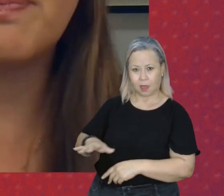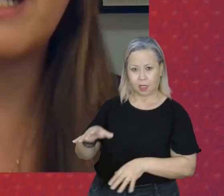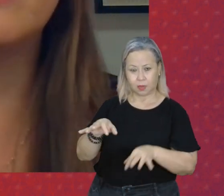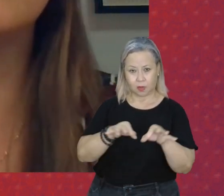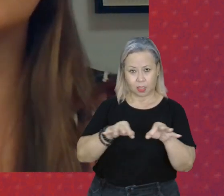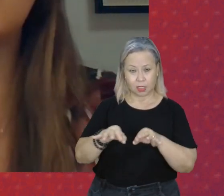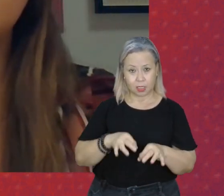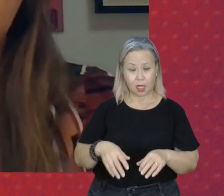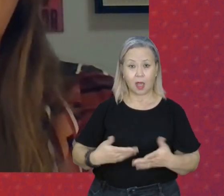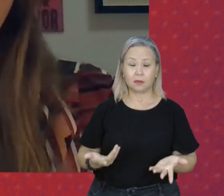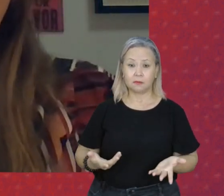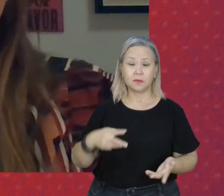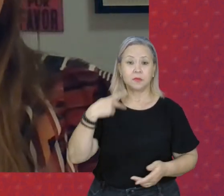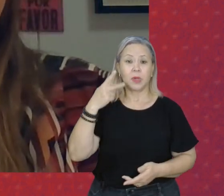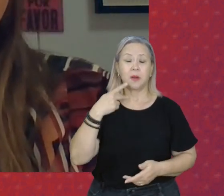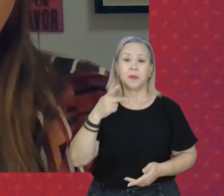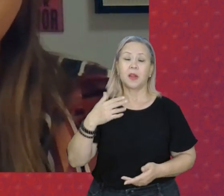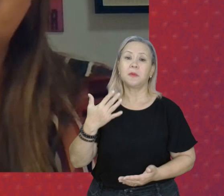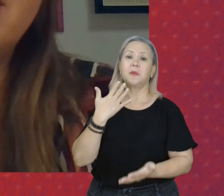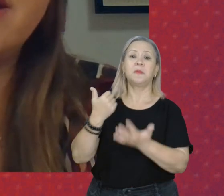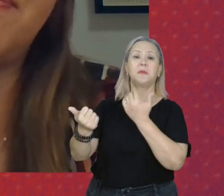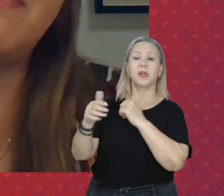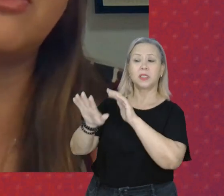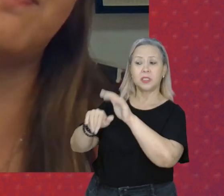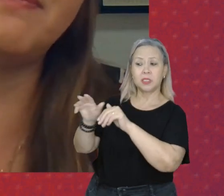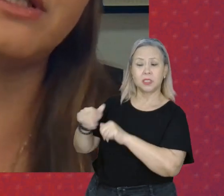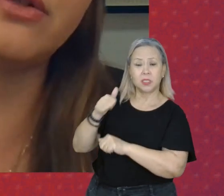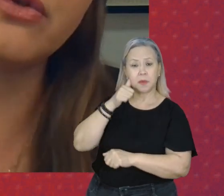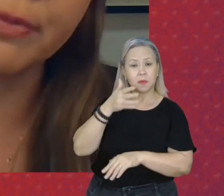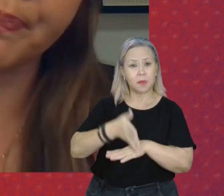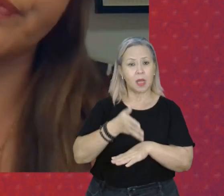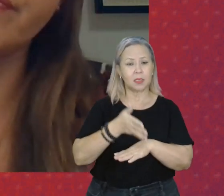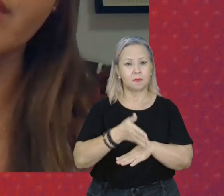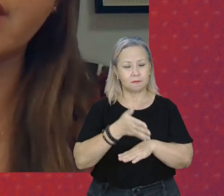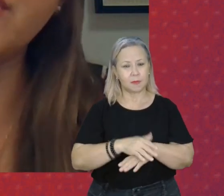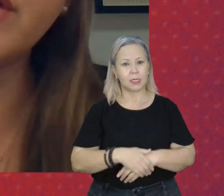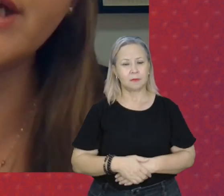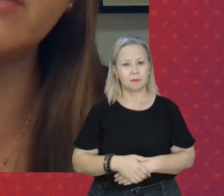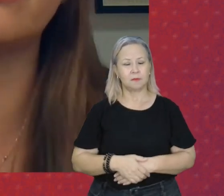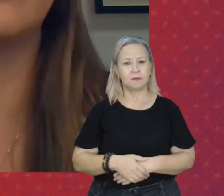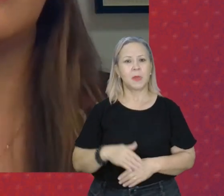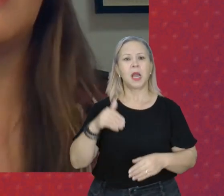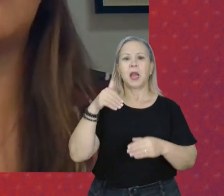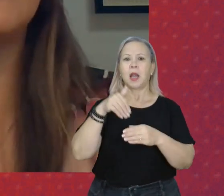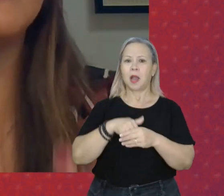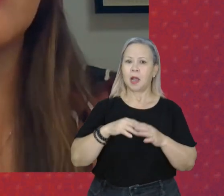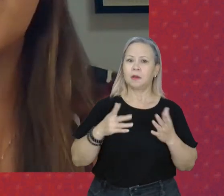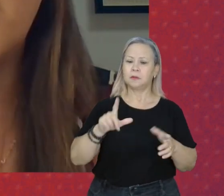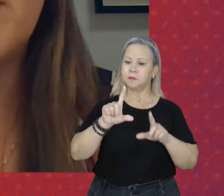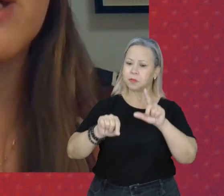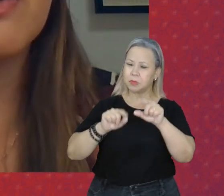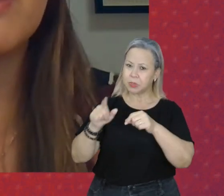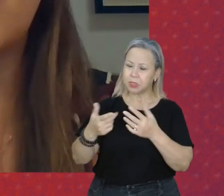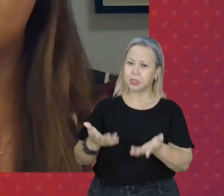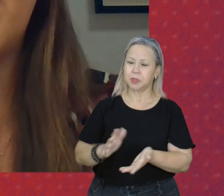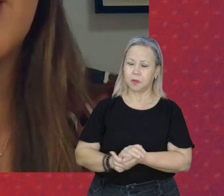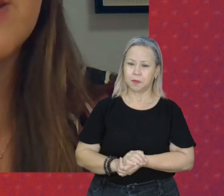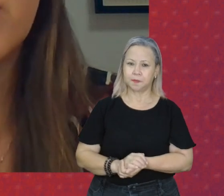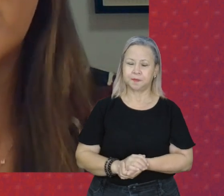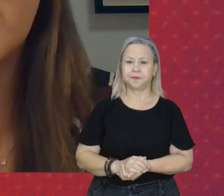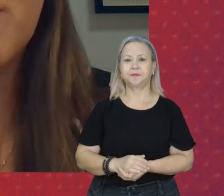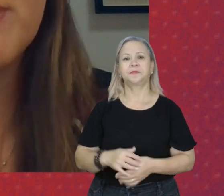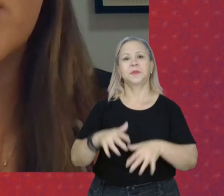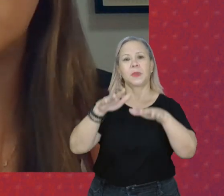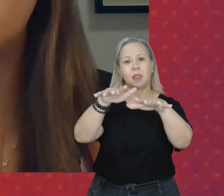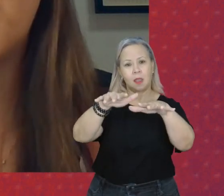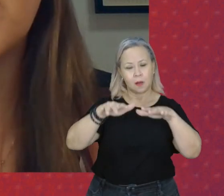parlamento para que nos convoque, para que participemos de plebiscitos referendos. Audiências públicas, vamos acompanhar